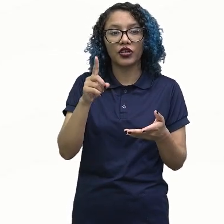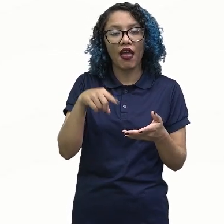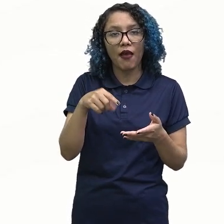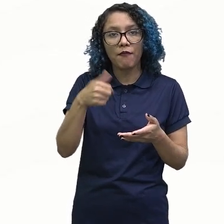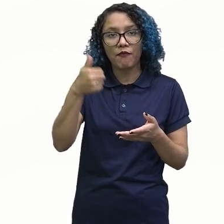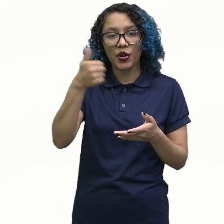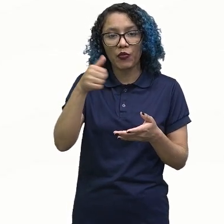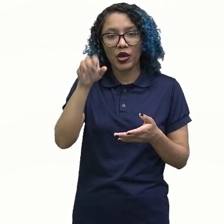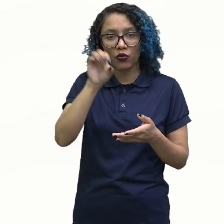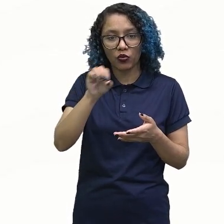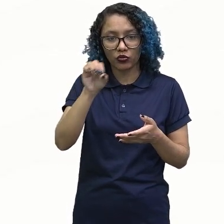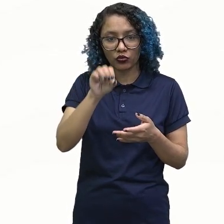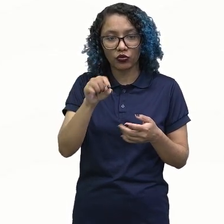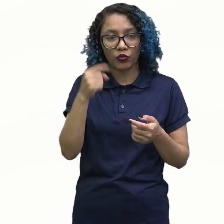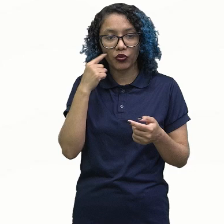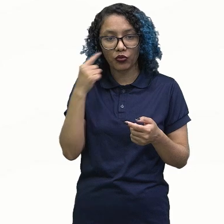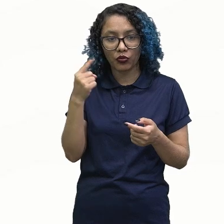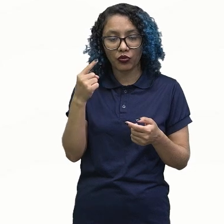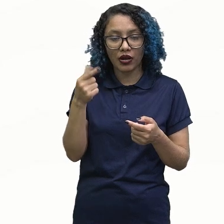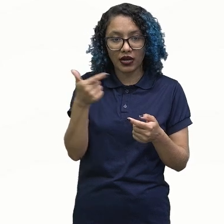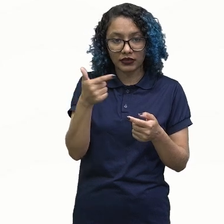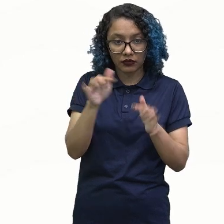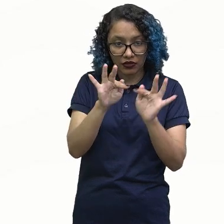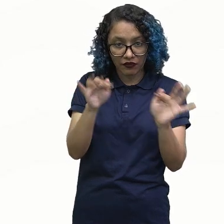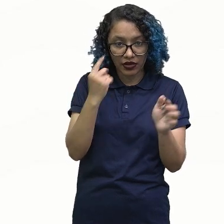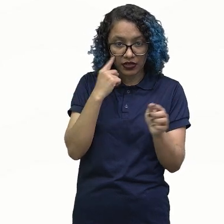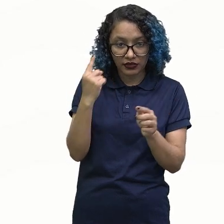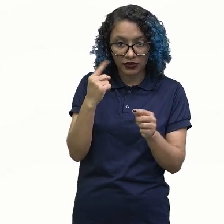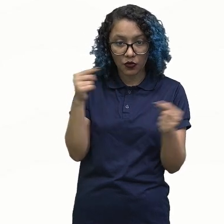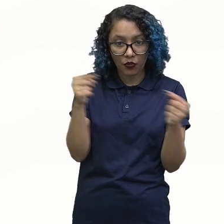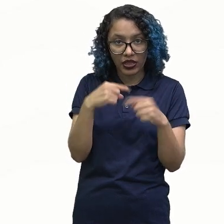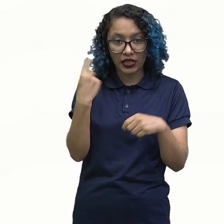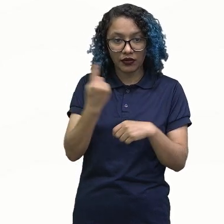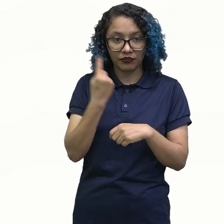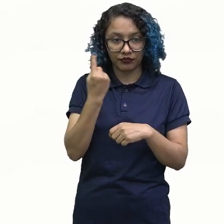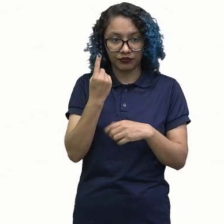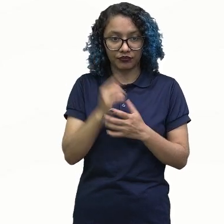tá? Então, hoje é 1º de outubro, hoje